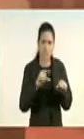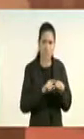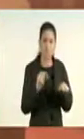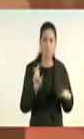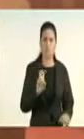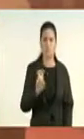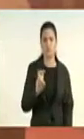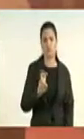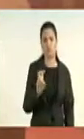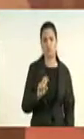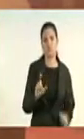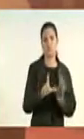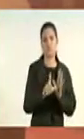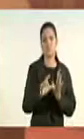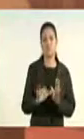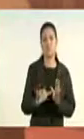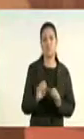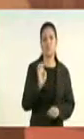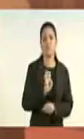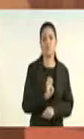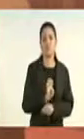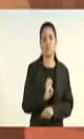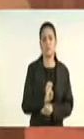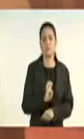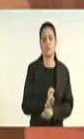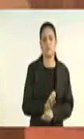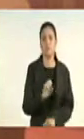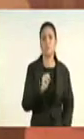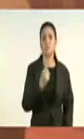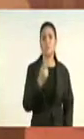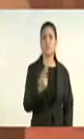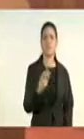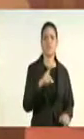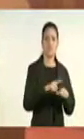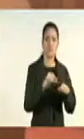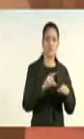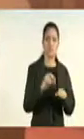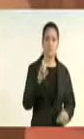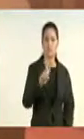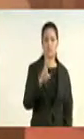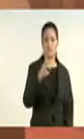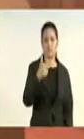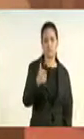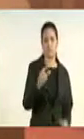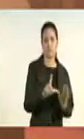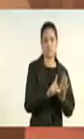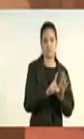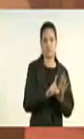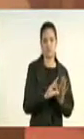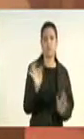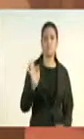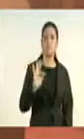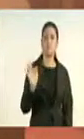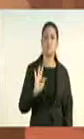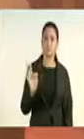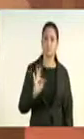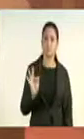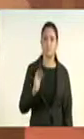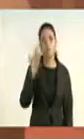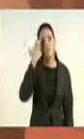Código de Licitações, ou o artigo 51 da Lei de Licitações Federais, entenderia